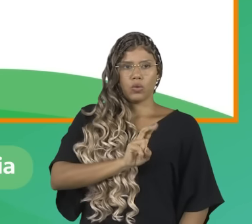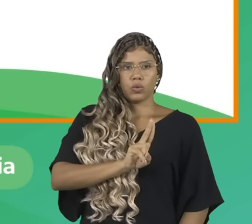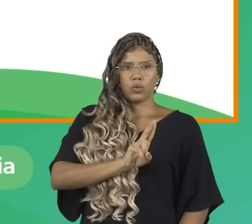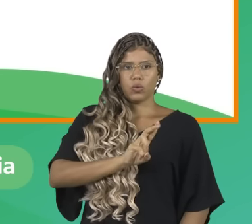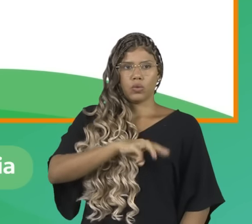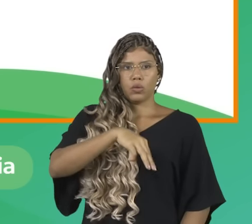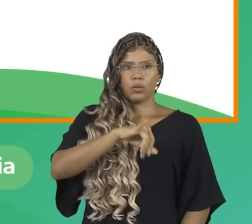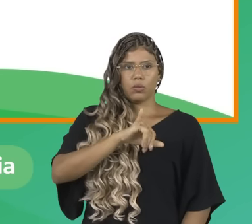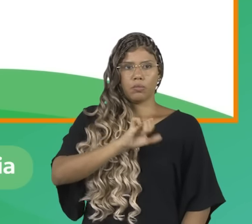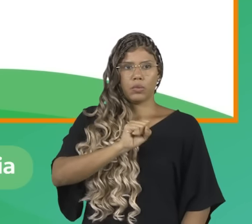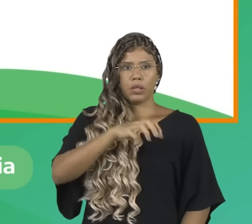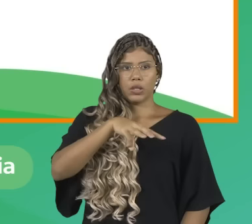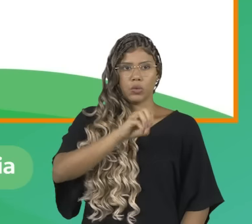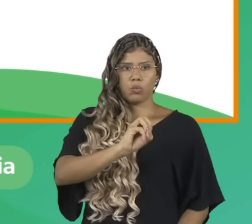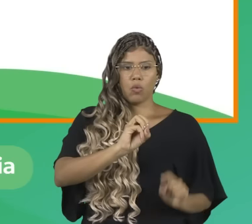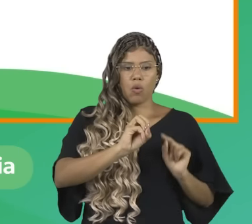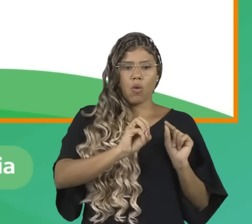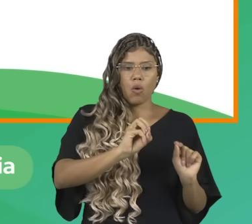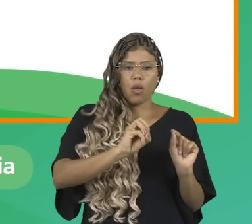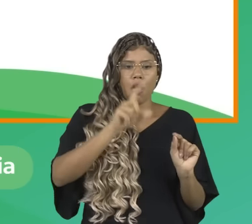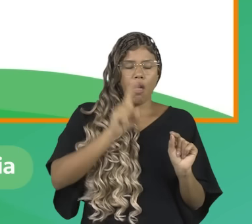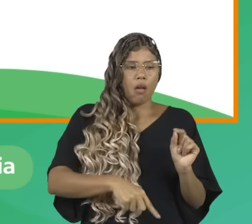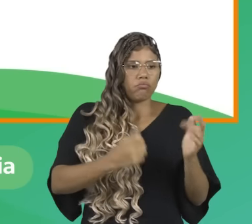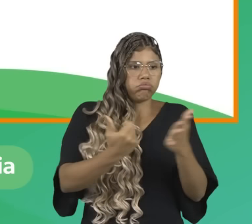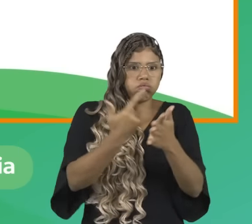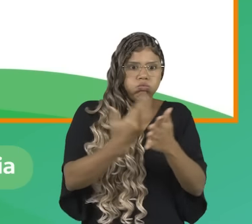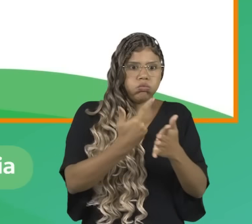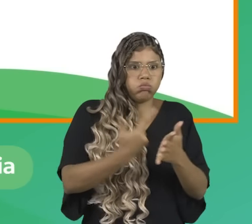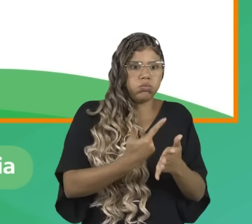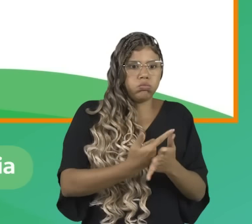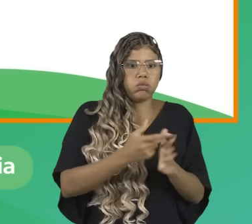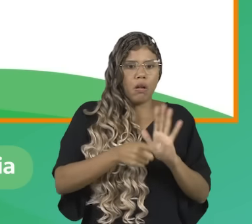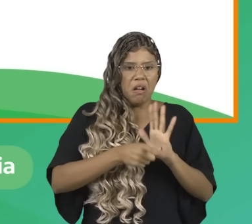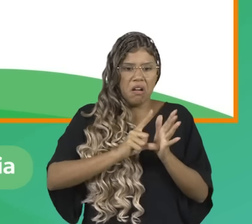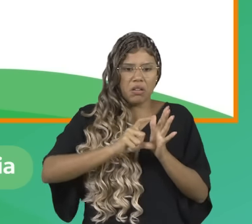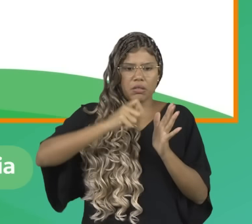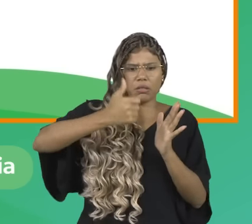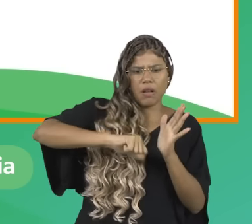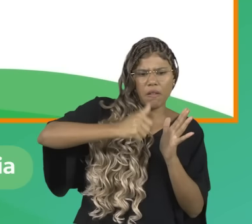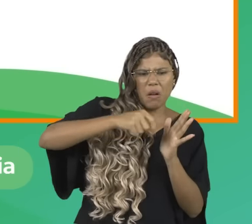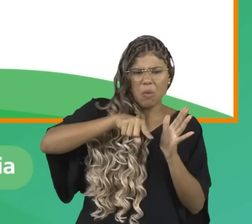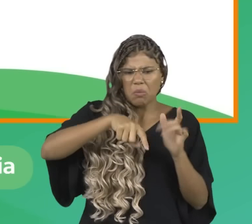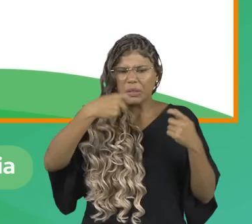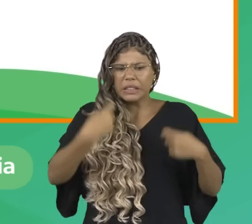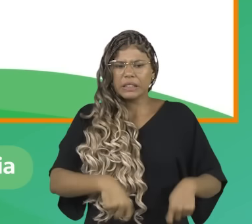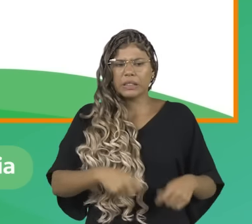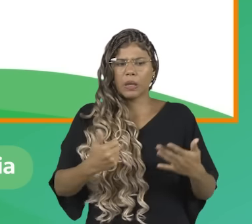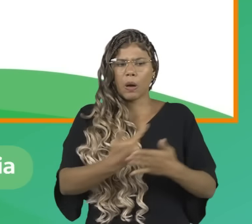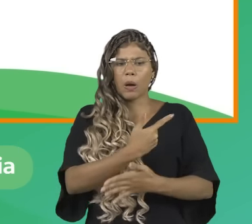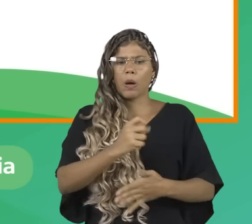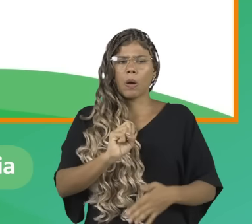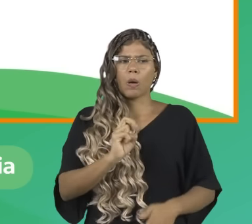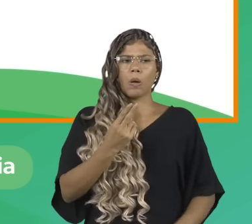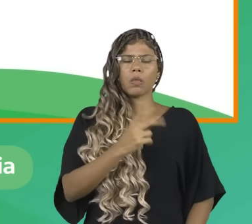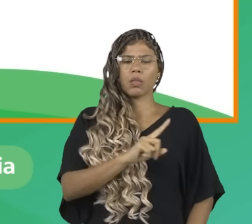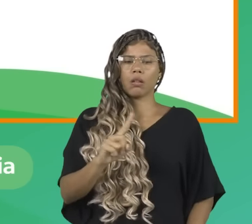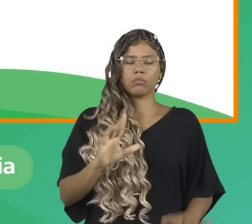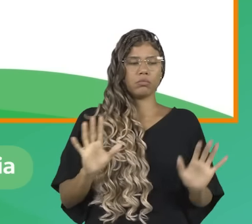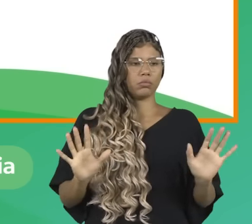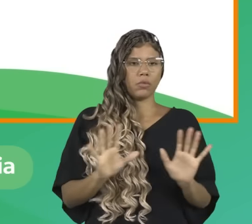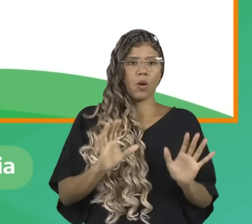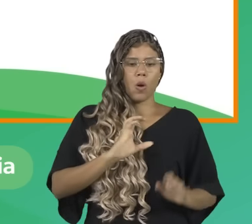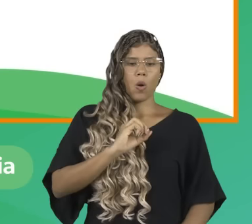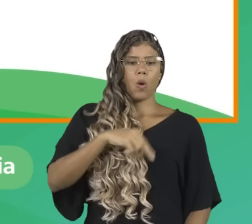você precisa ou racionalmente teria que consumir, ainda que de maneira temporária,